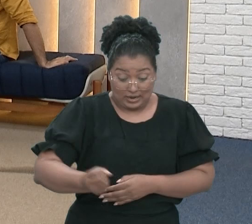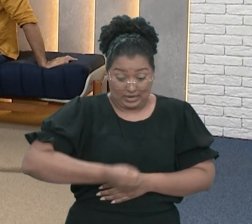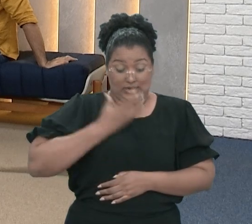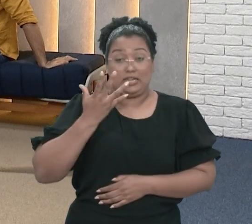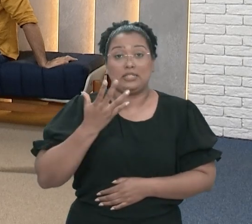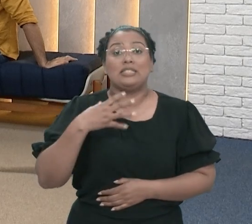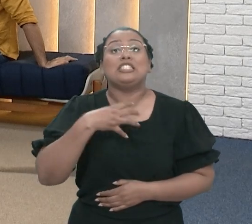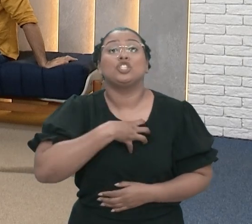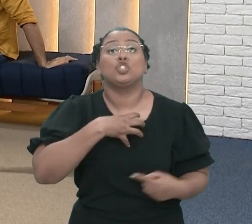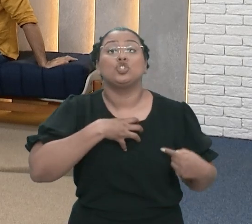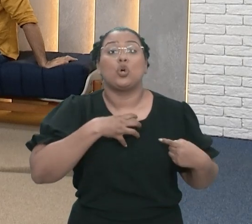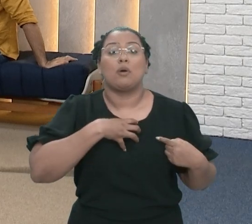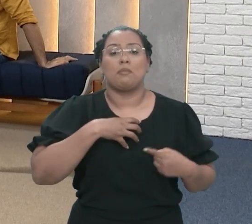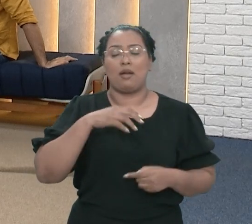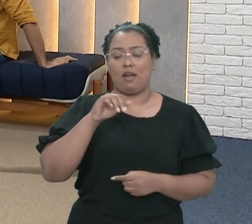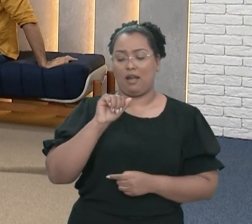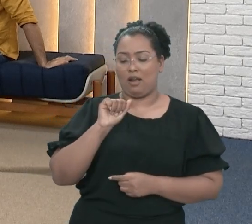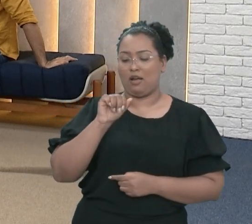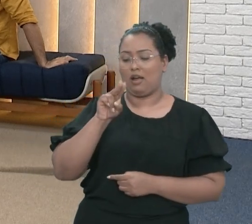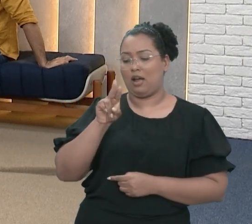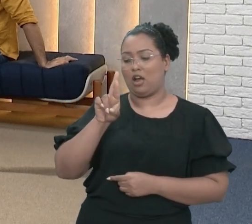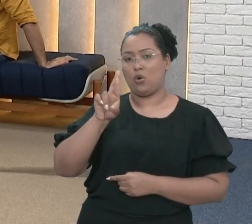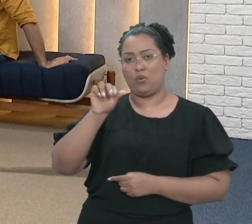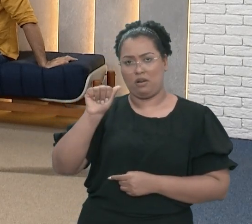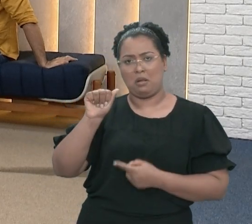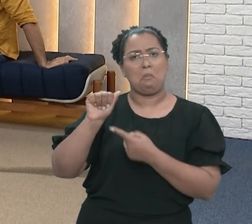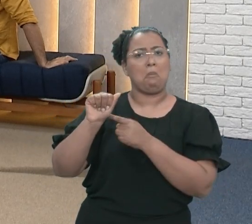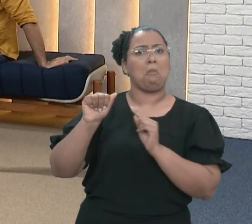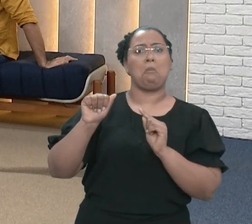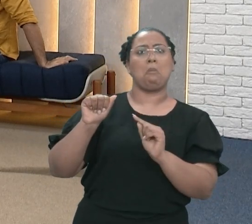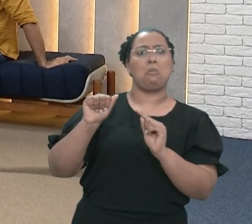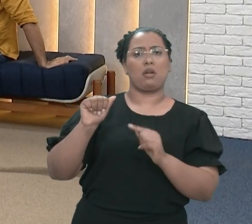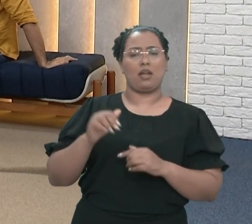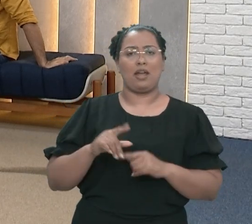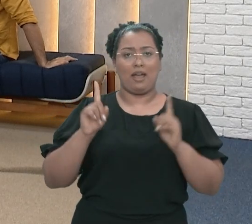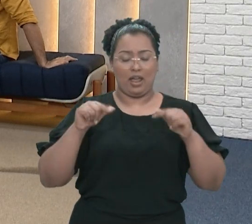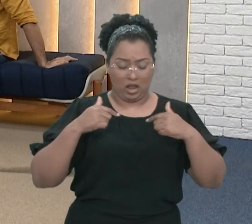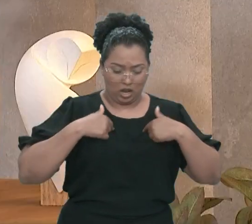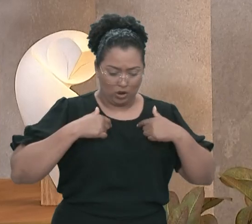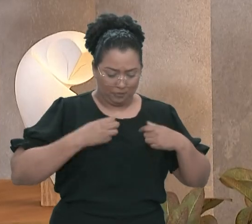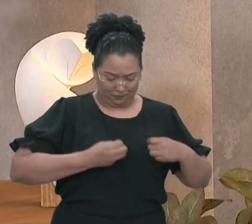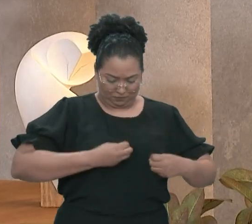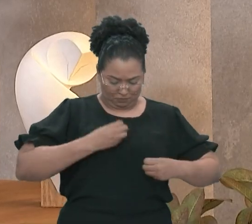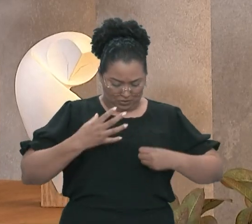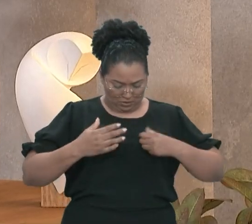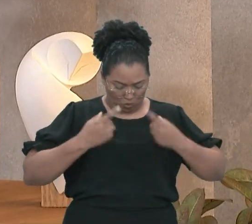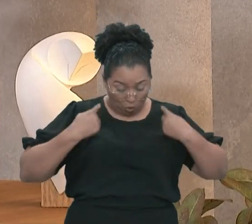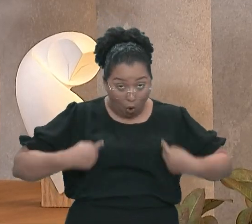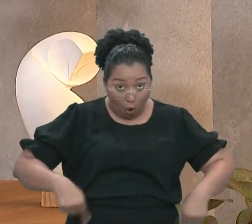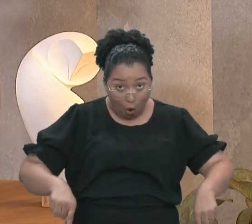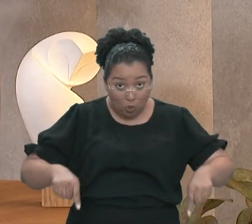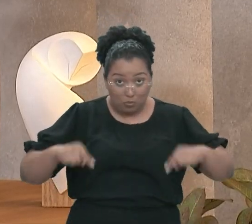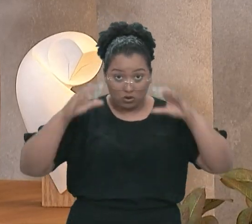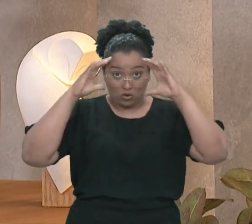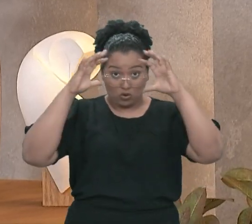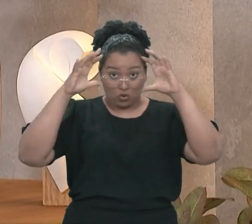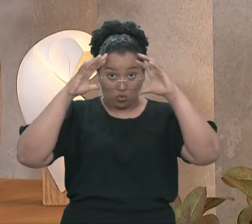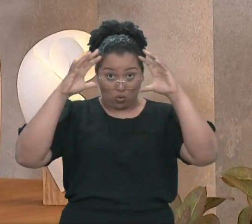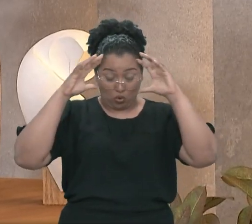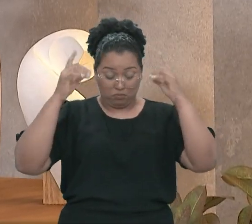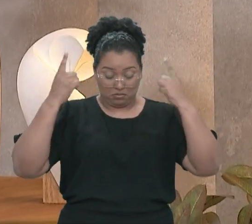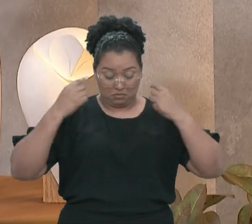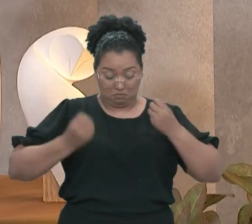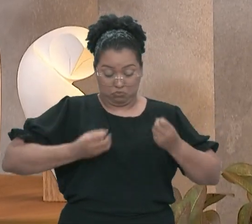sintoma que a gente chama de aura, né? Sintomas de aura, onde ele percebe que vai ter uma crise. Isso pode ser alguns sintomas